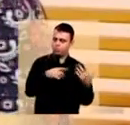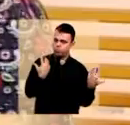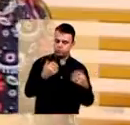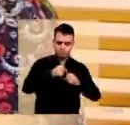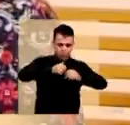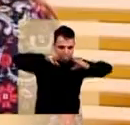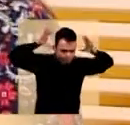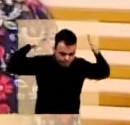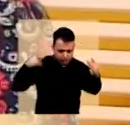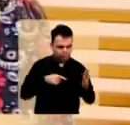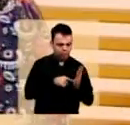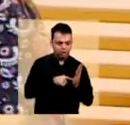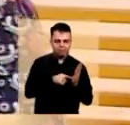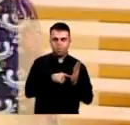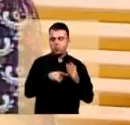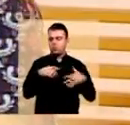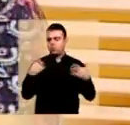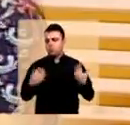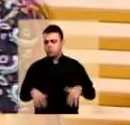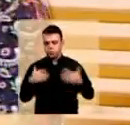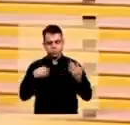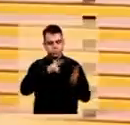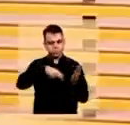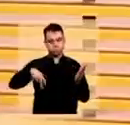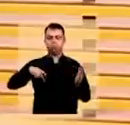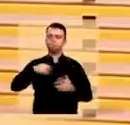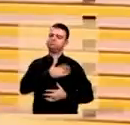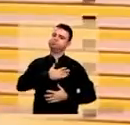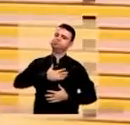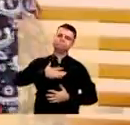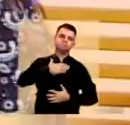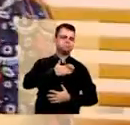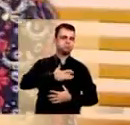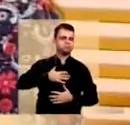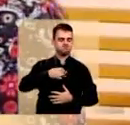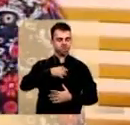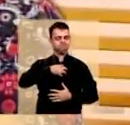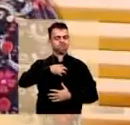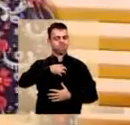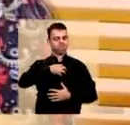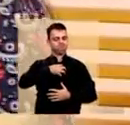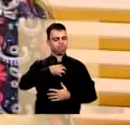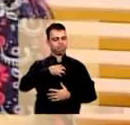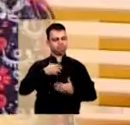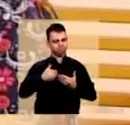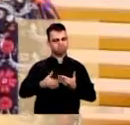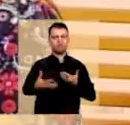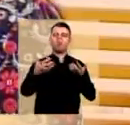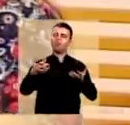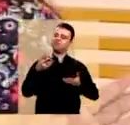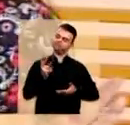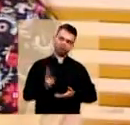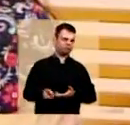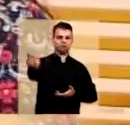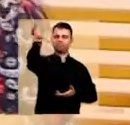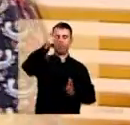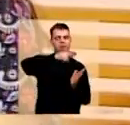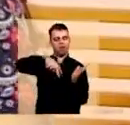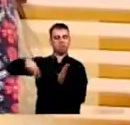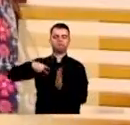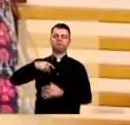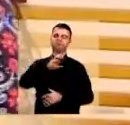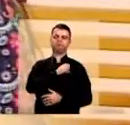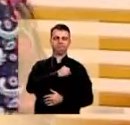sentir coisas só pelo fato de ler. Exatamente. E aquilo lá me tocou de um jeito que eu falei, eu acho que eu quero ler para